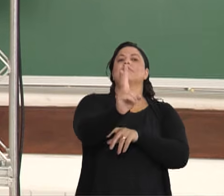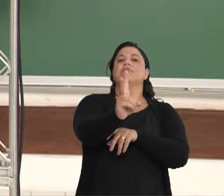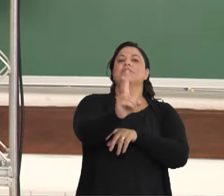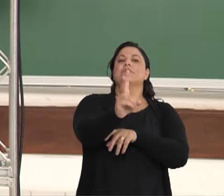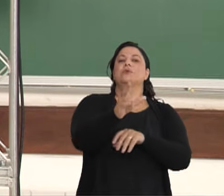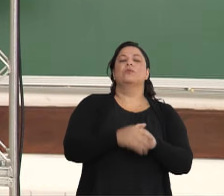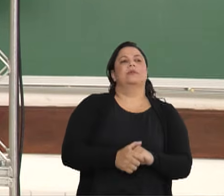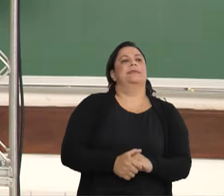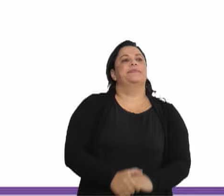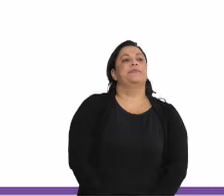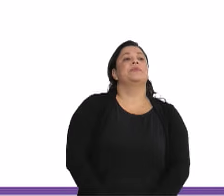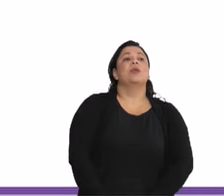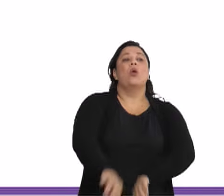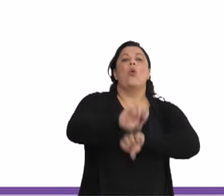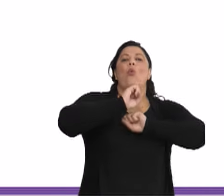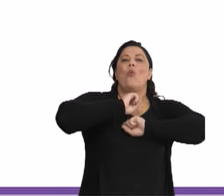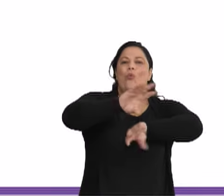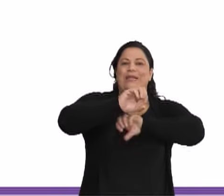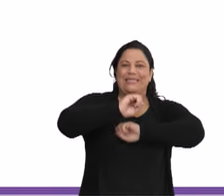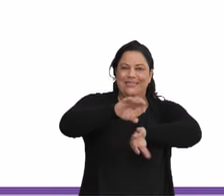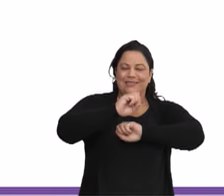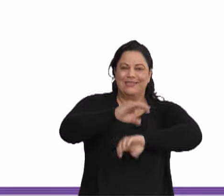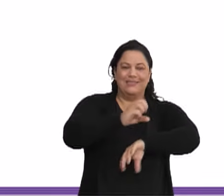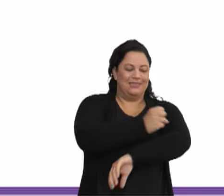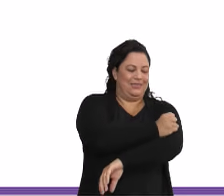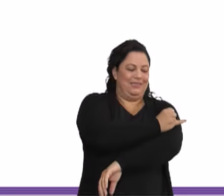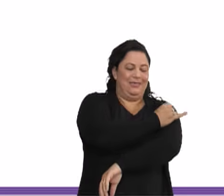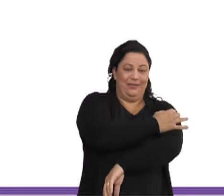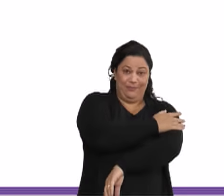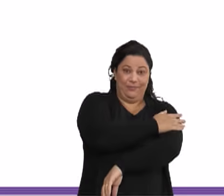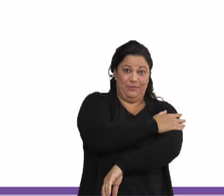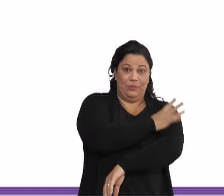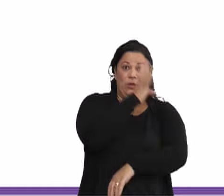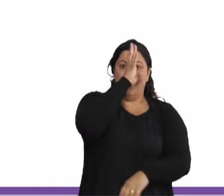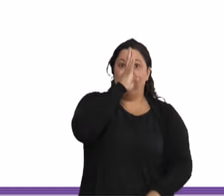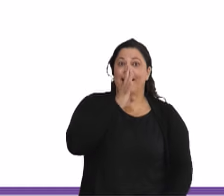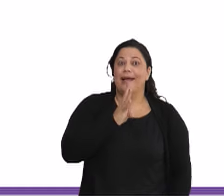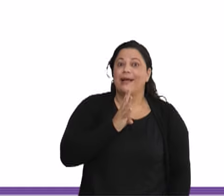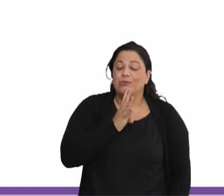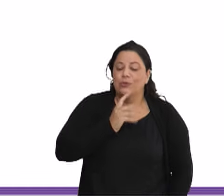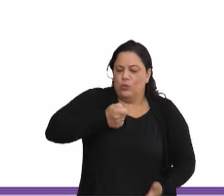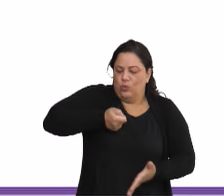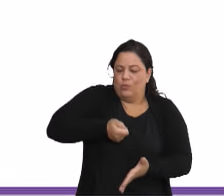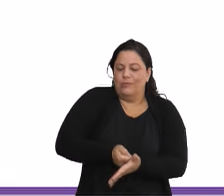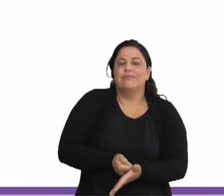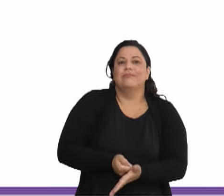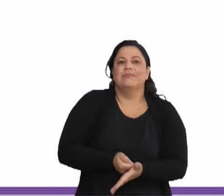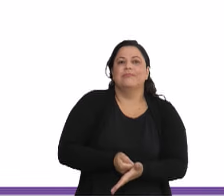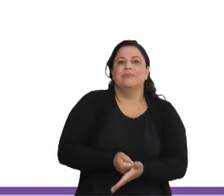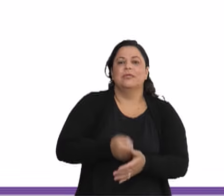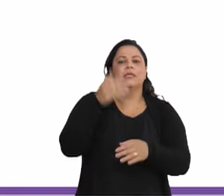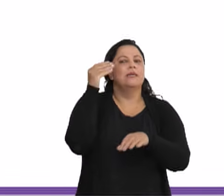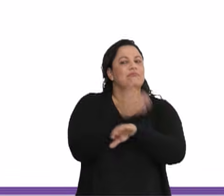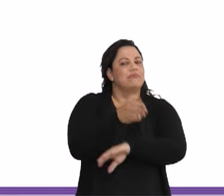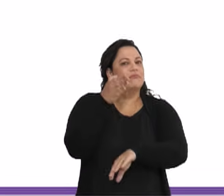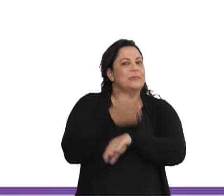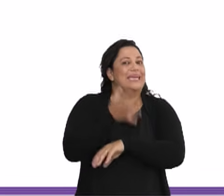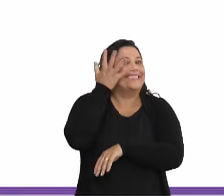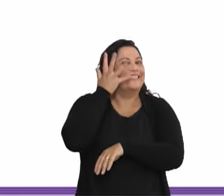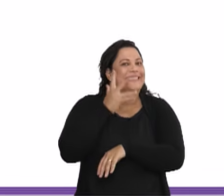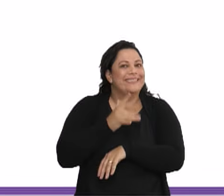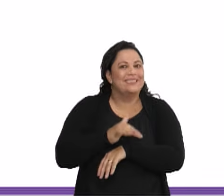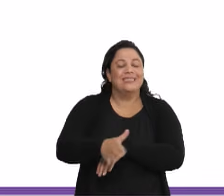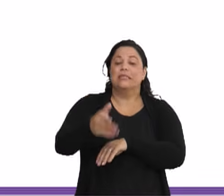O ensino primário tornou-se gratuito e obrigatório. A frequência era obrigatória. Esse